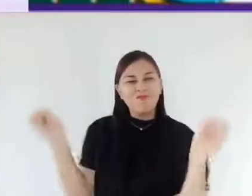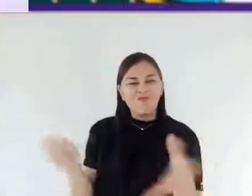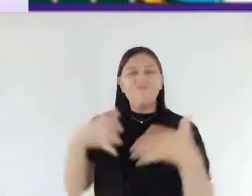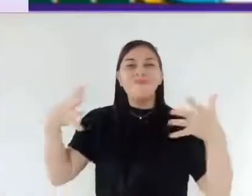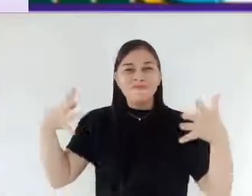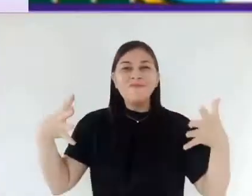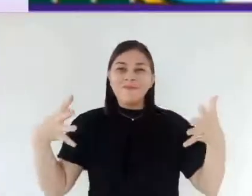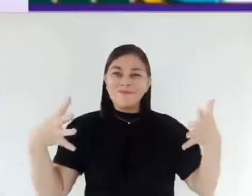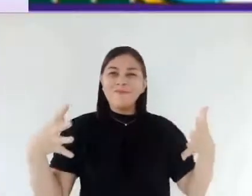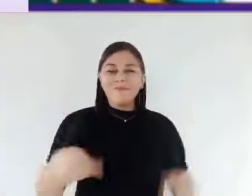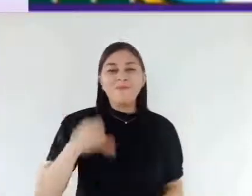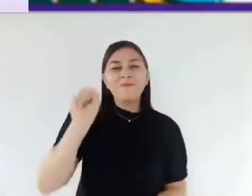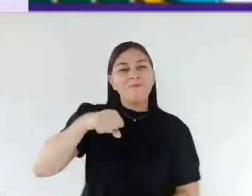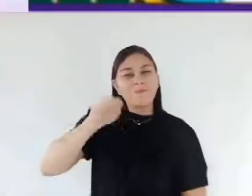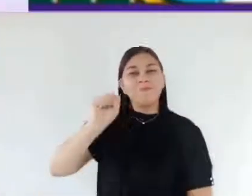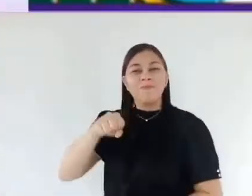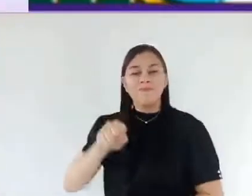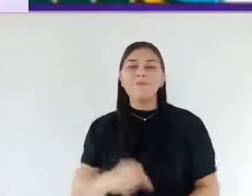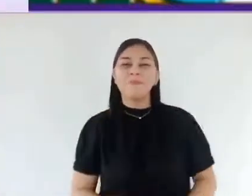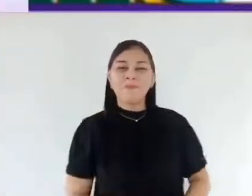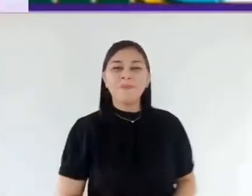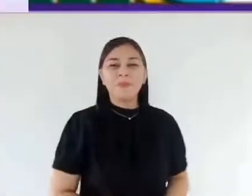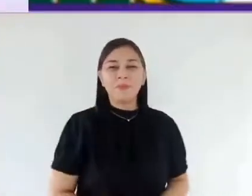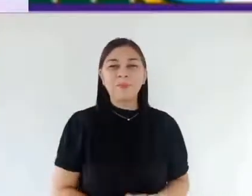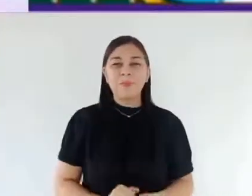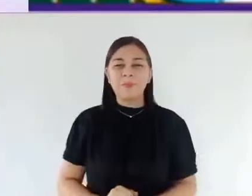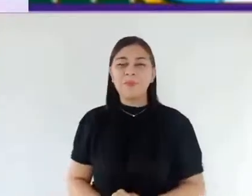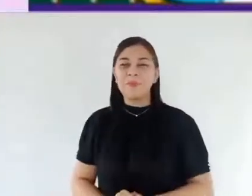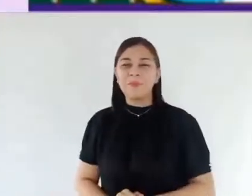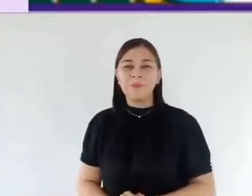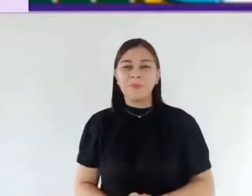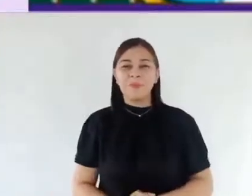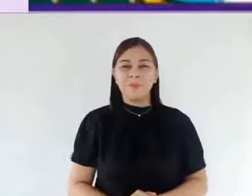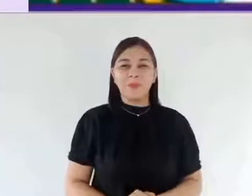cadabra e se ensala bem assim, assim